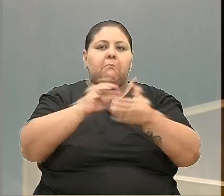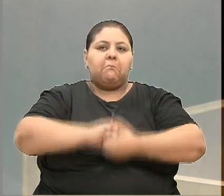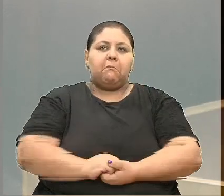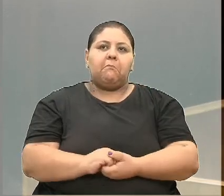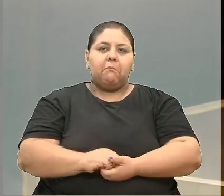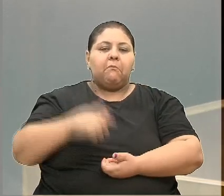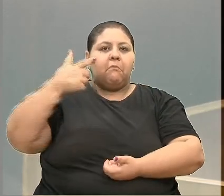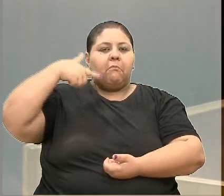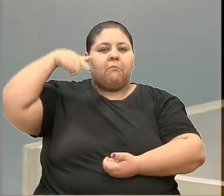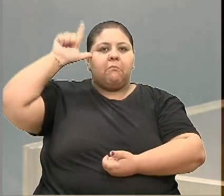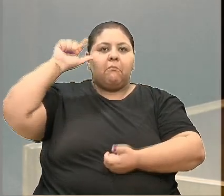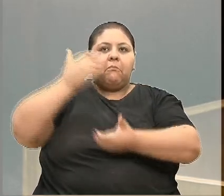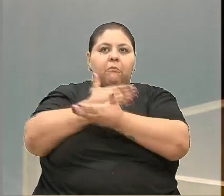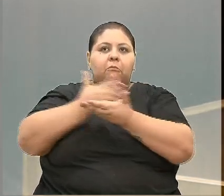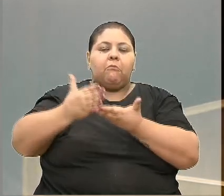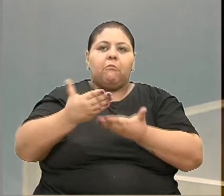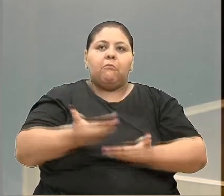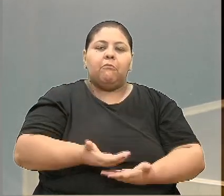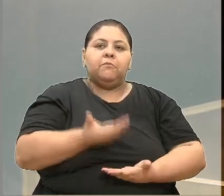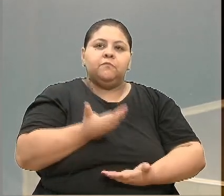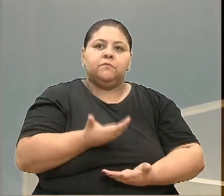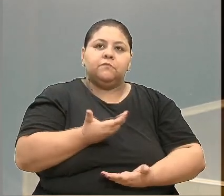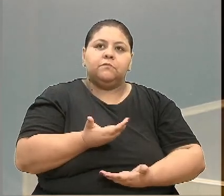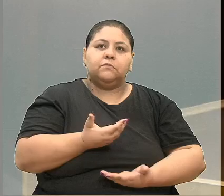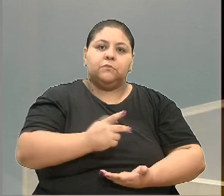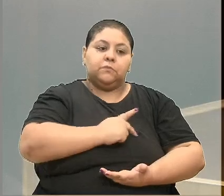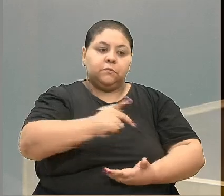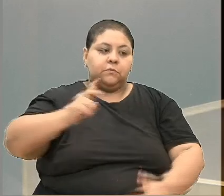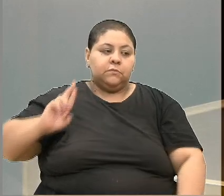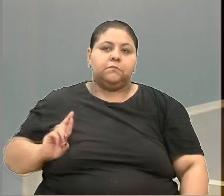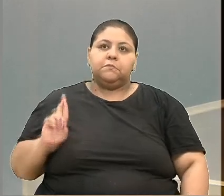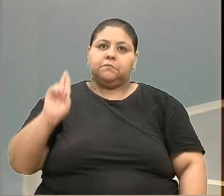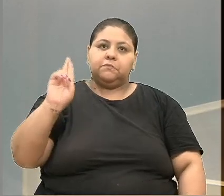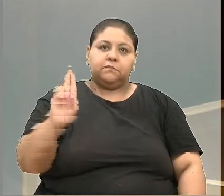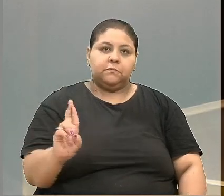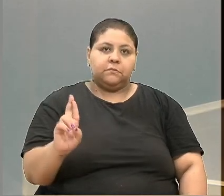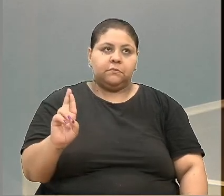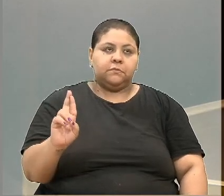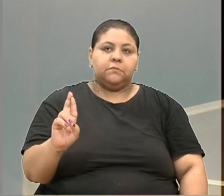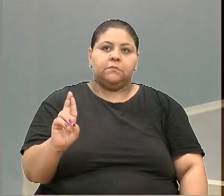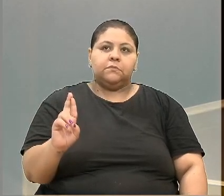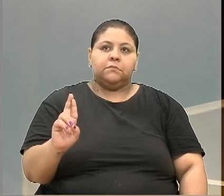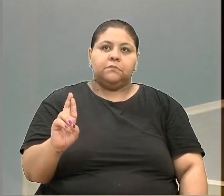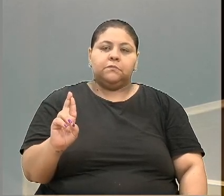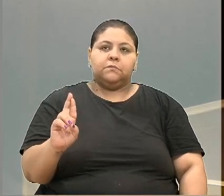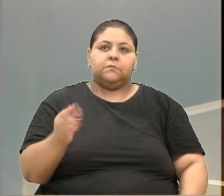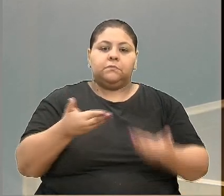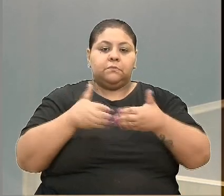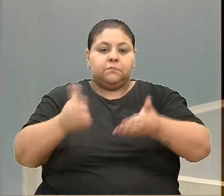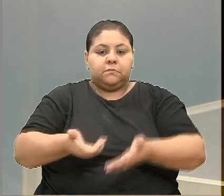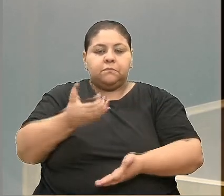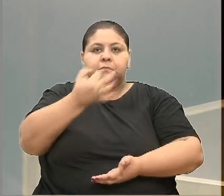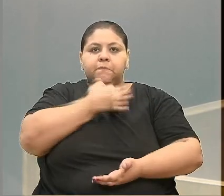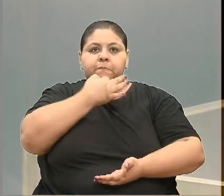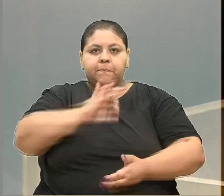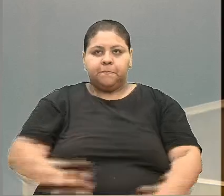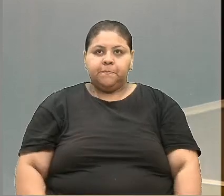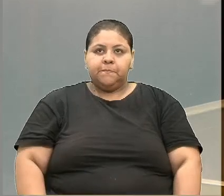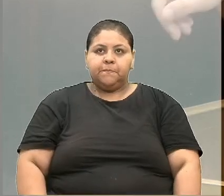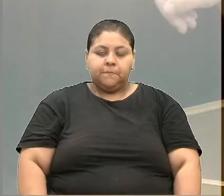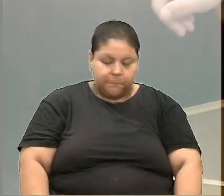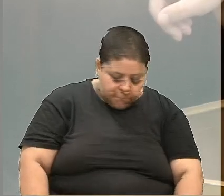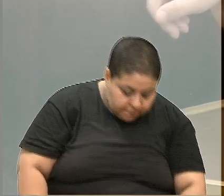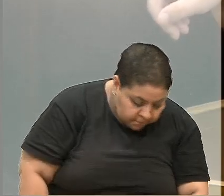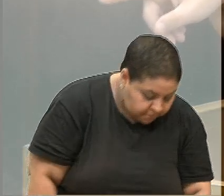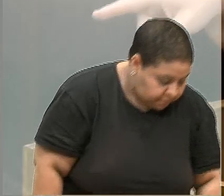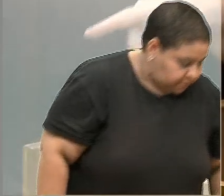Ontem abriu o Natal, o presidente esteve representando a casa no centro, a abertura do Natal de Caxias do Sul. E no